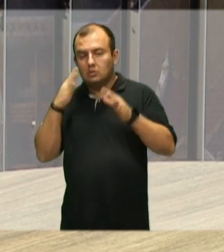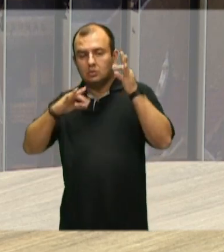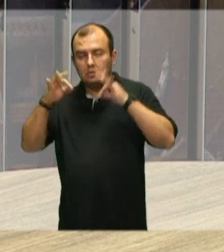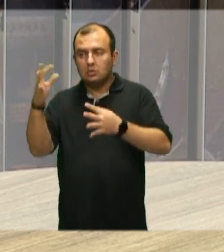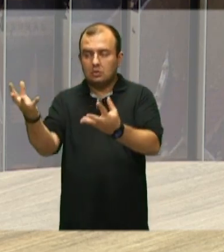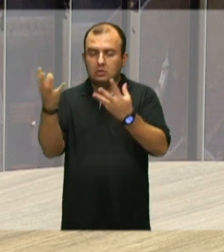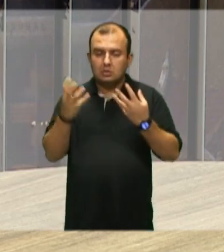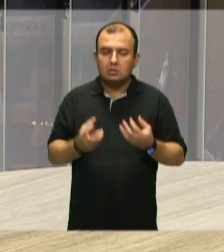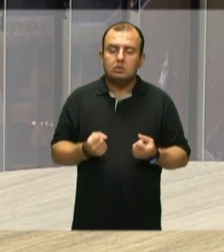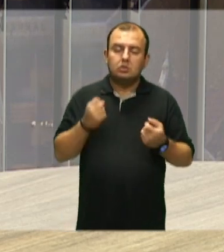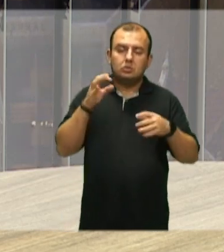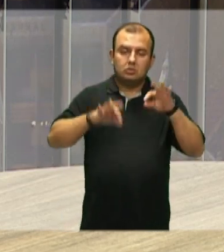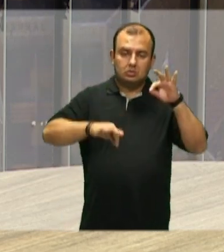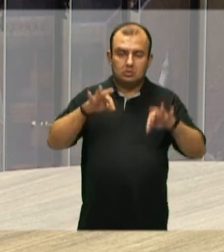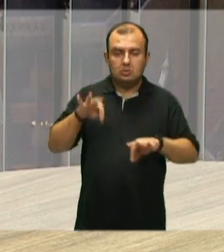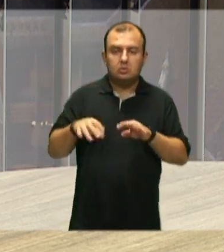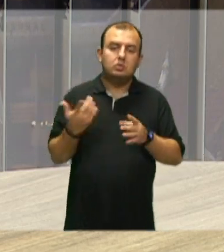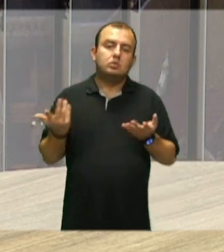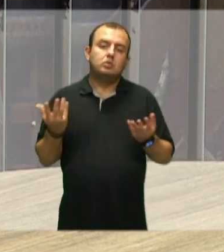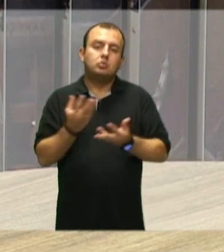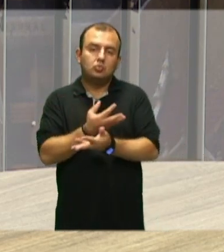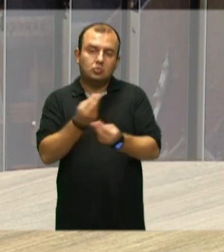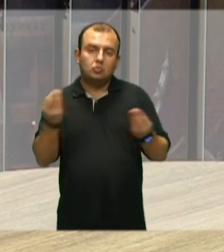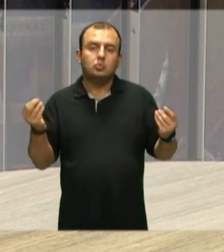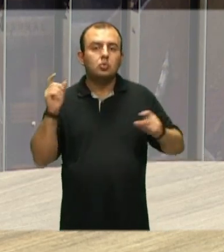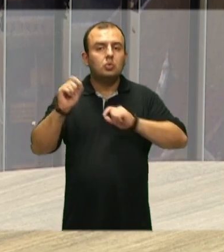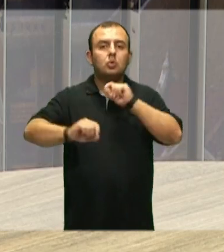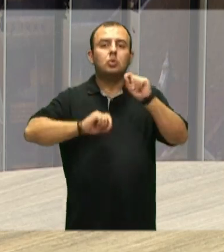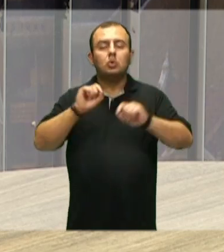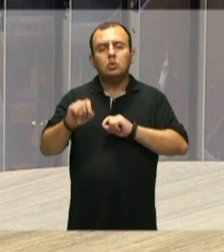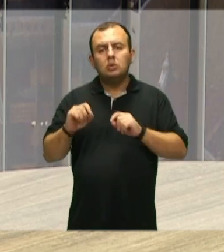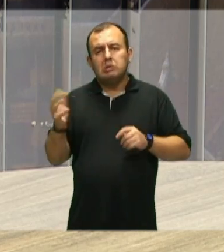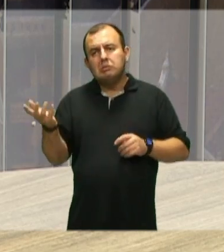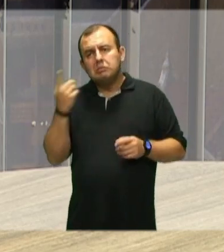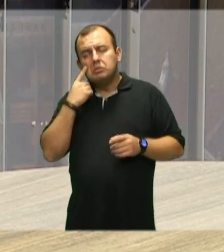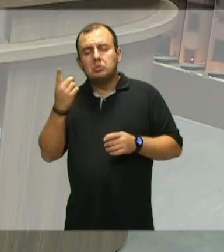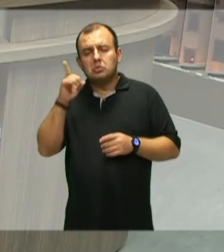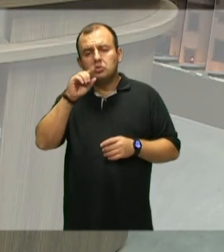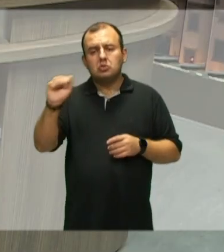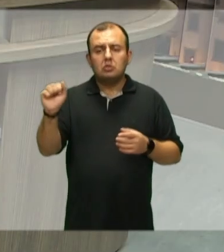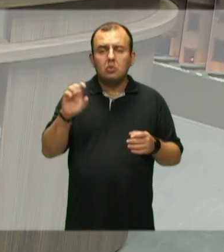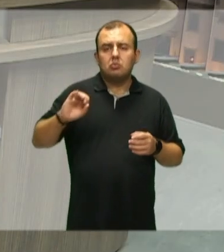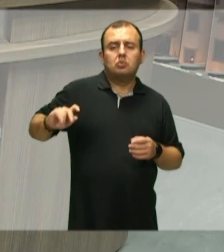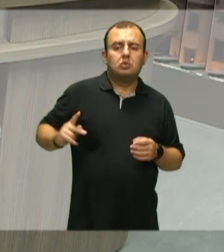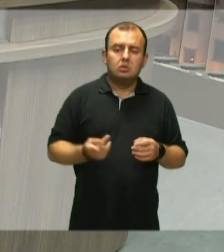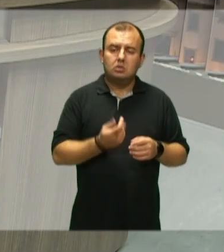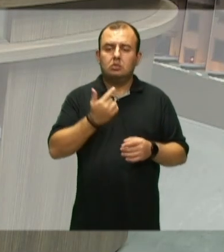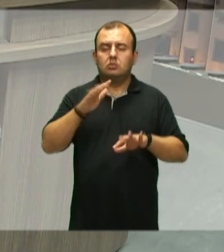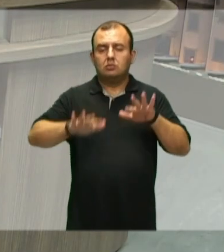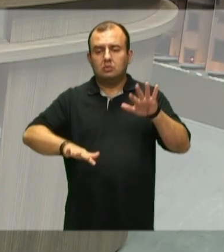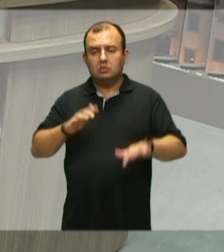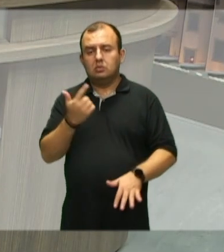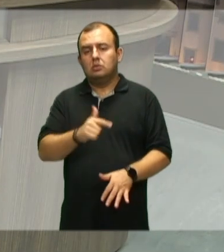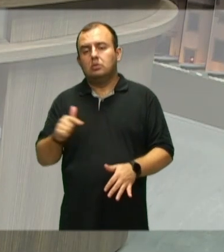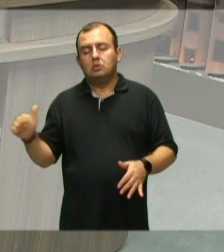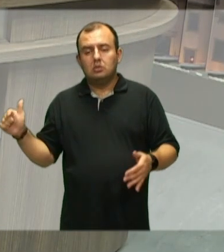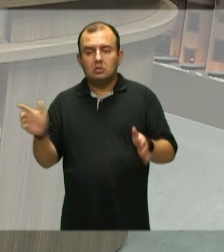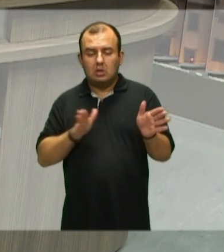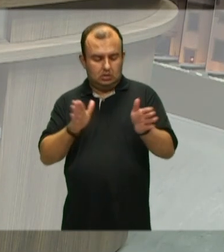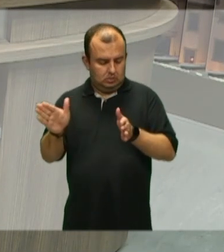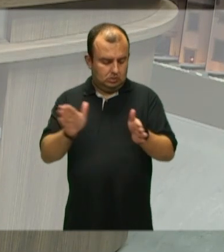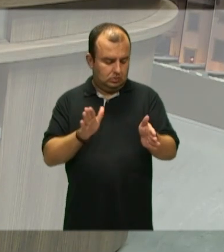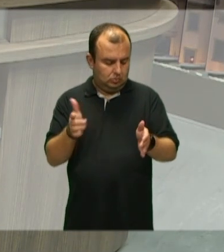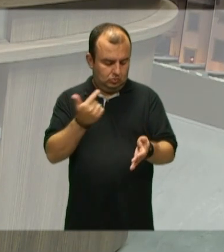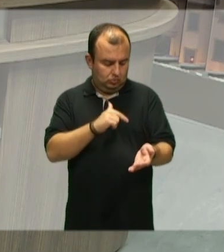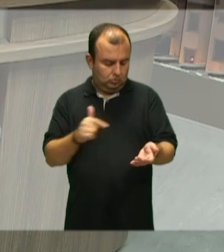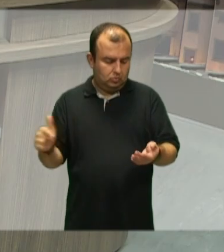teatro e muitas vezes também, dependendo, né, da correria do dia a dia, elas também não têm a oportunidade de ter acesso, né,